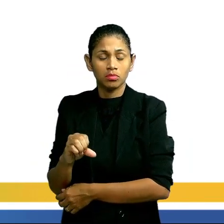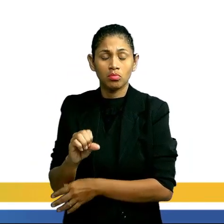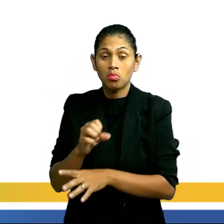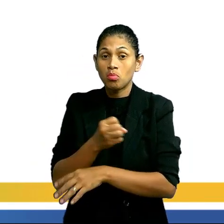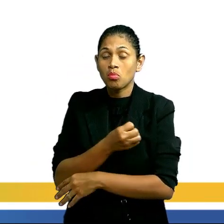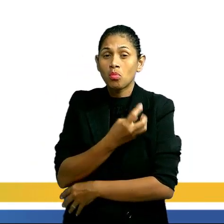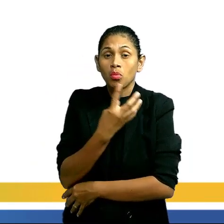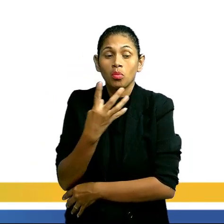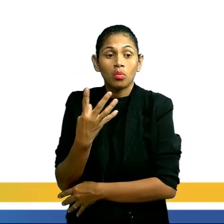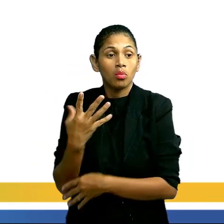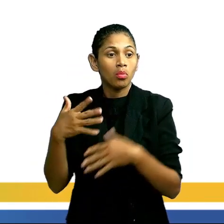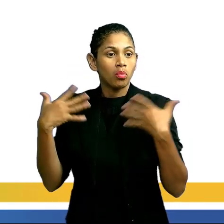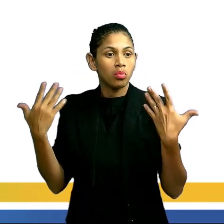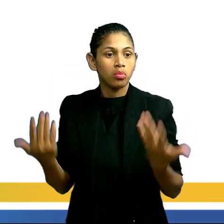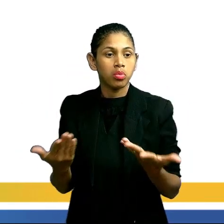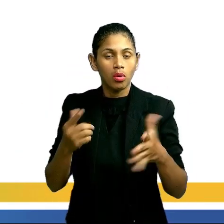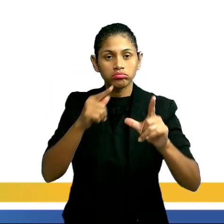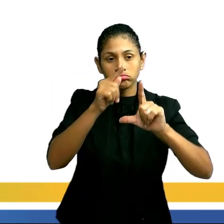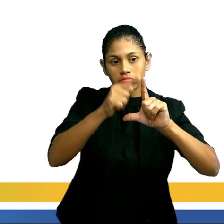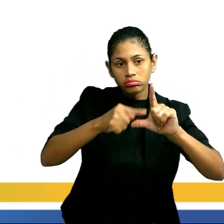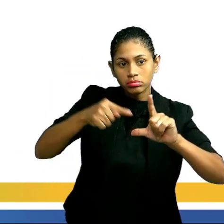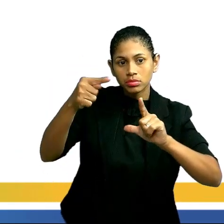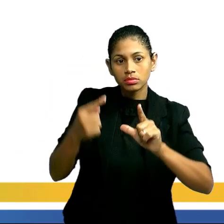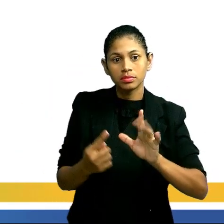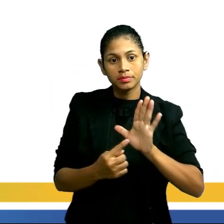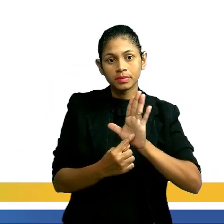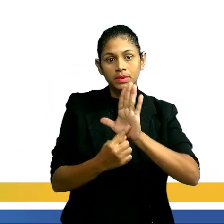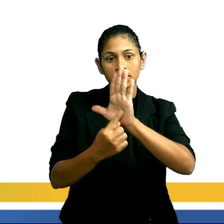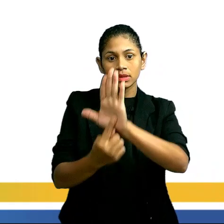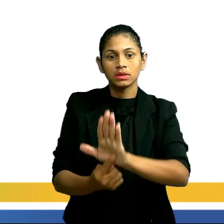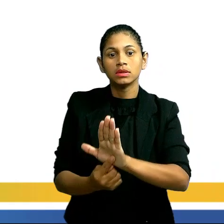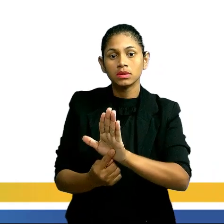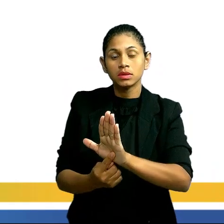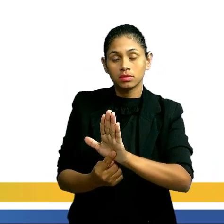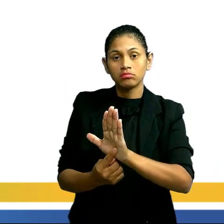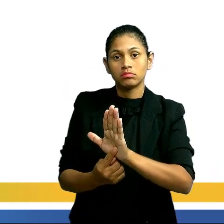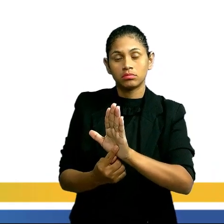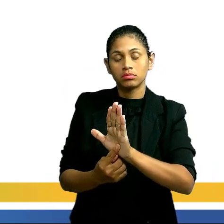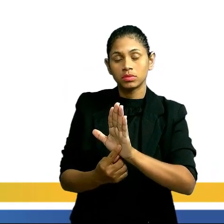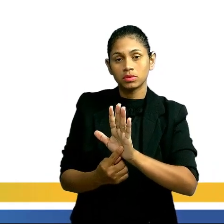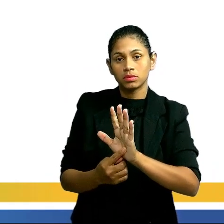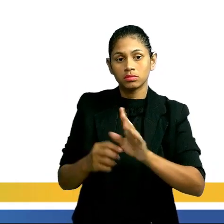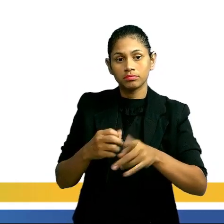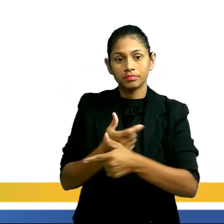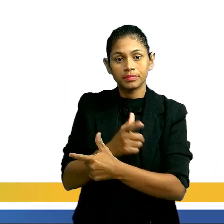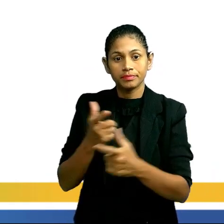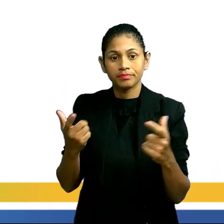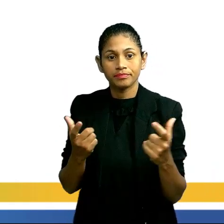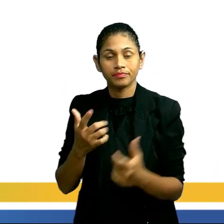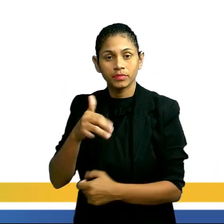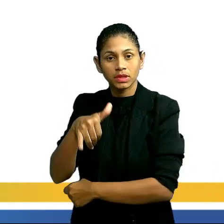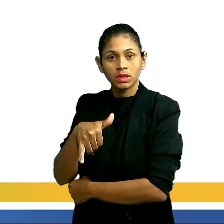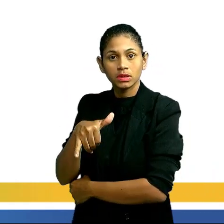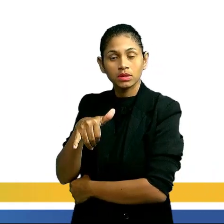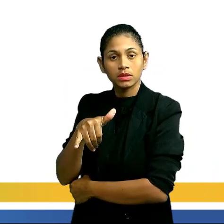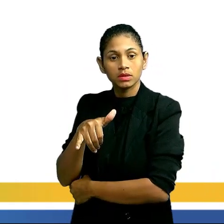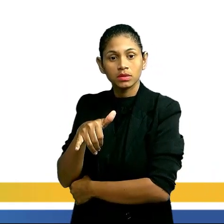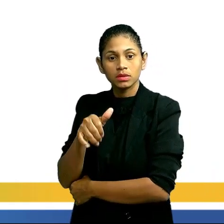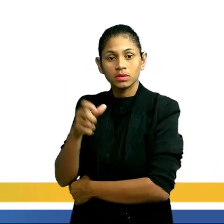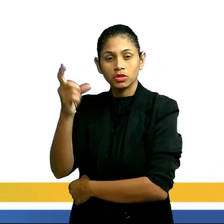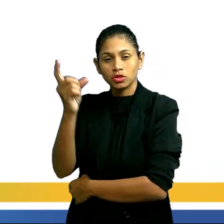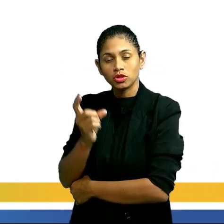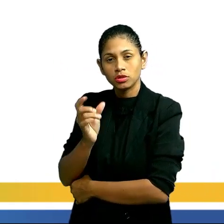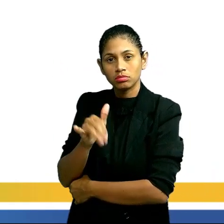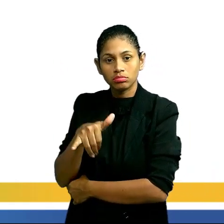entre as grandezas x e y, em que y sempre diminui à medida que x aumenta?